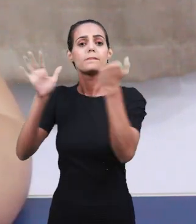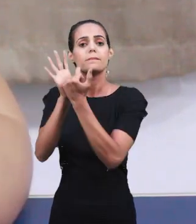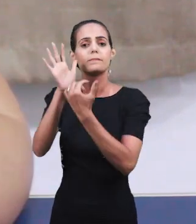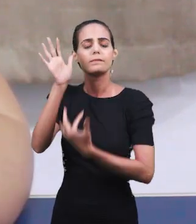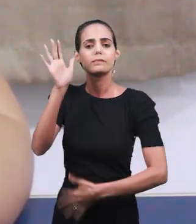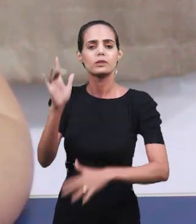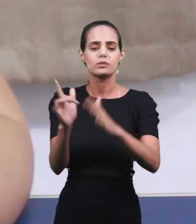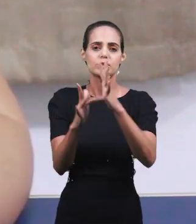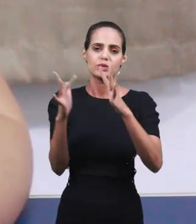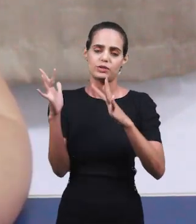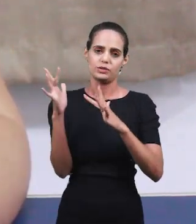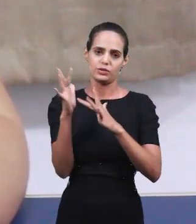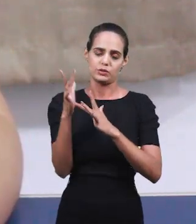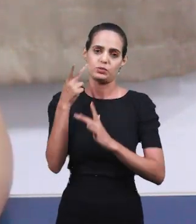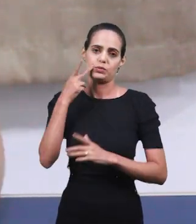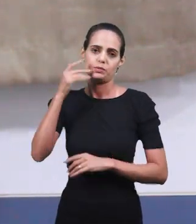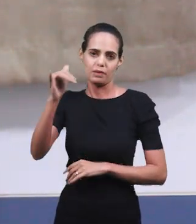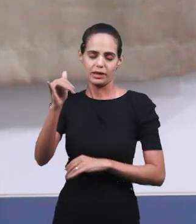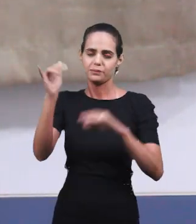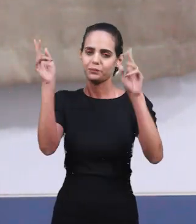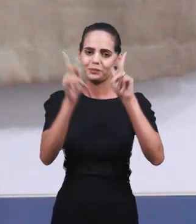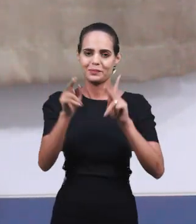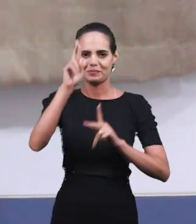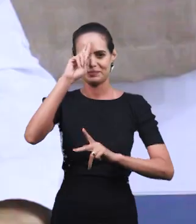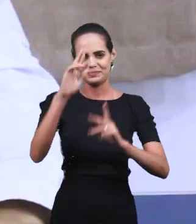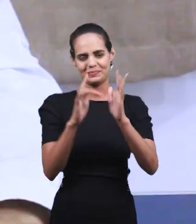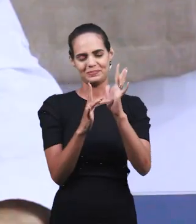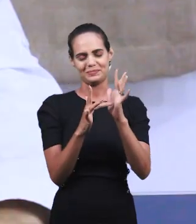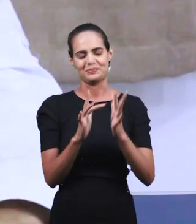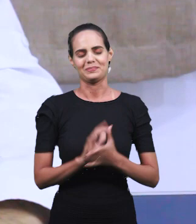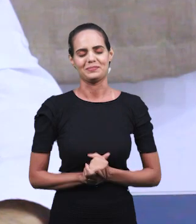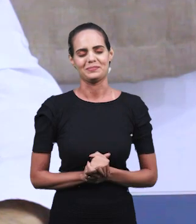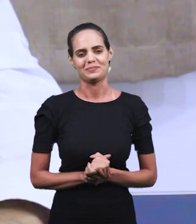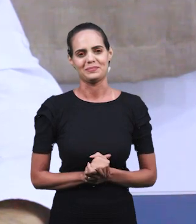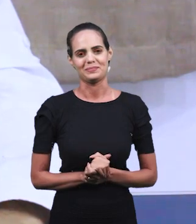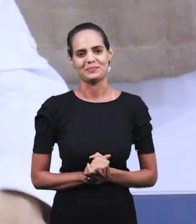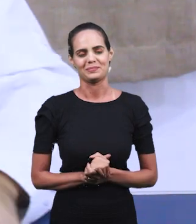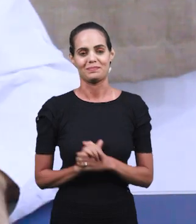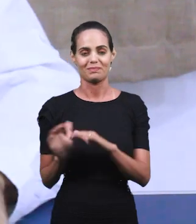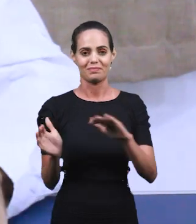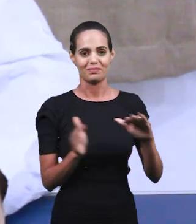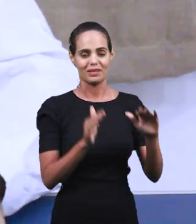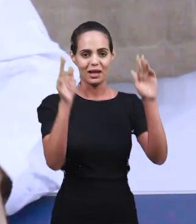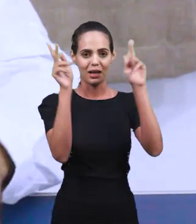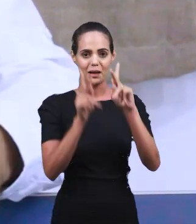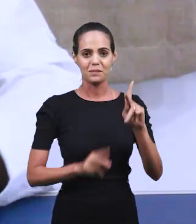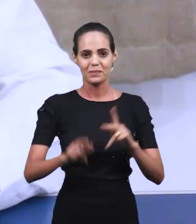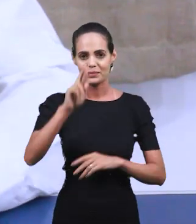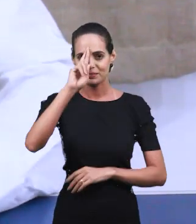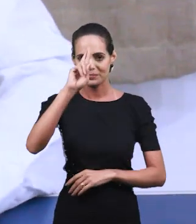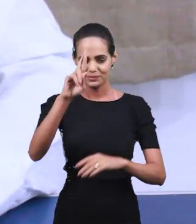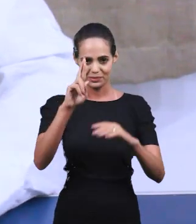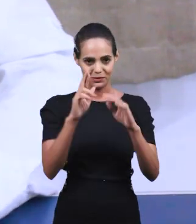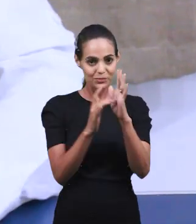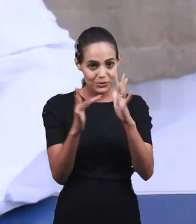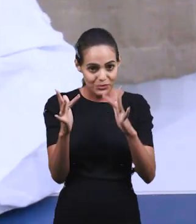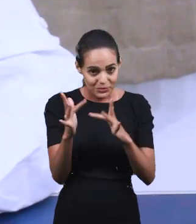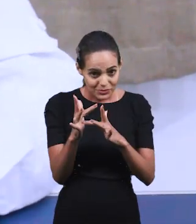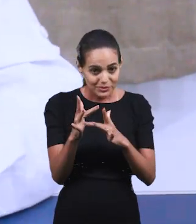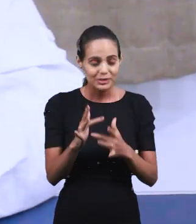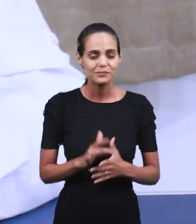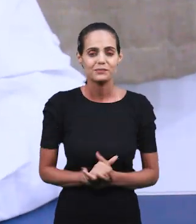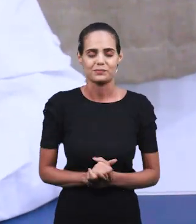Essa é a nossa contribuição. A paz do Senhor Jesus. A paz do Senhor, irmãos. Respondendo à